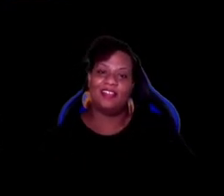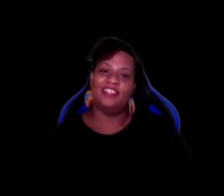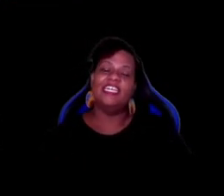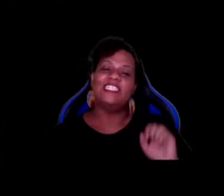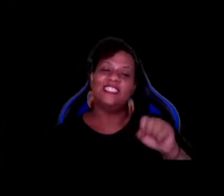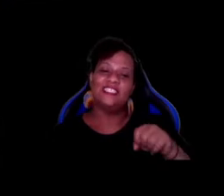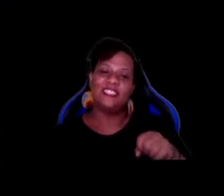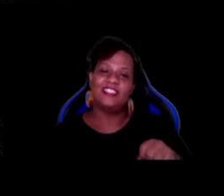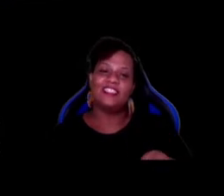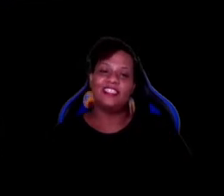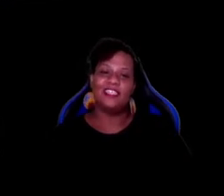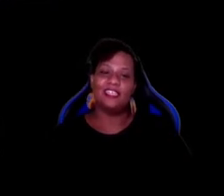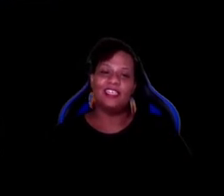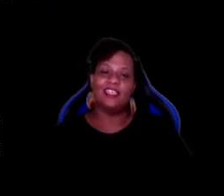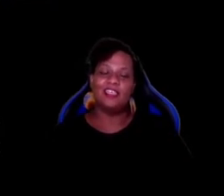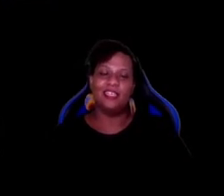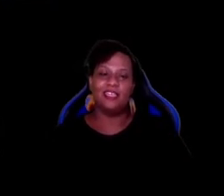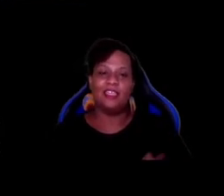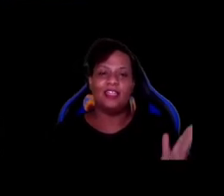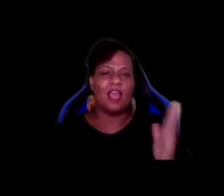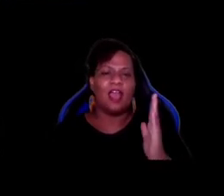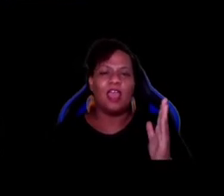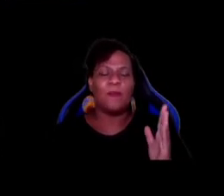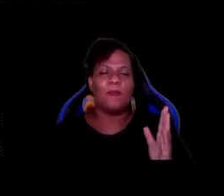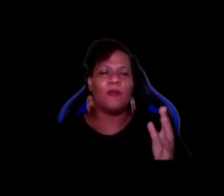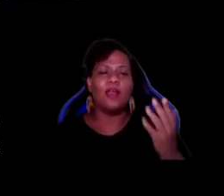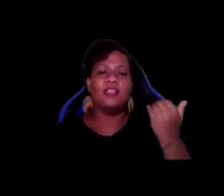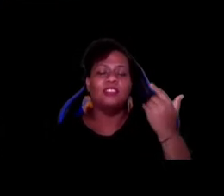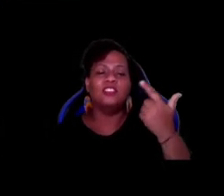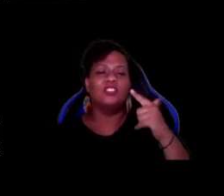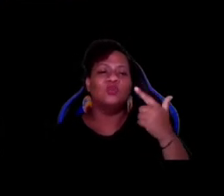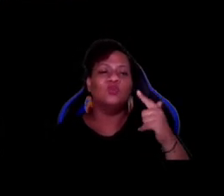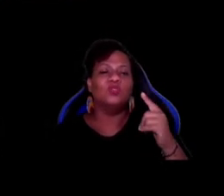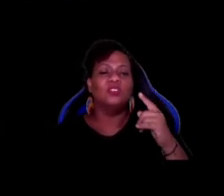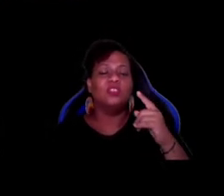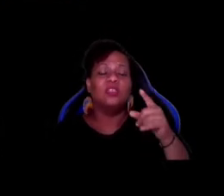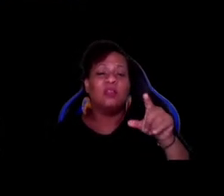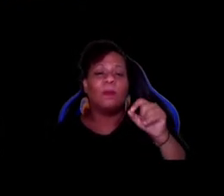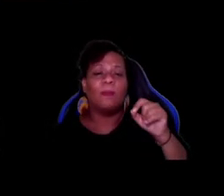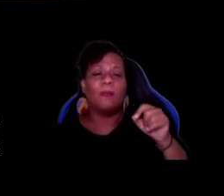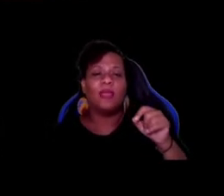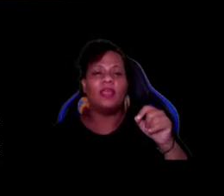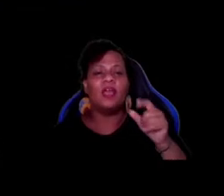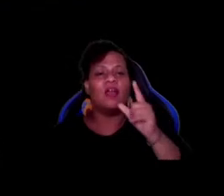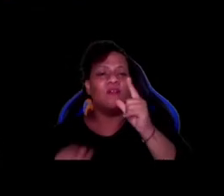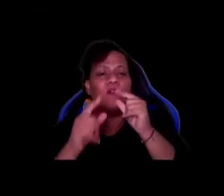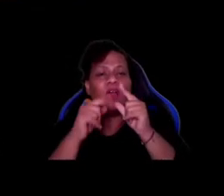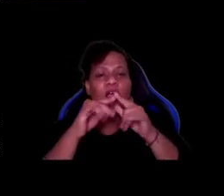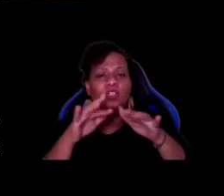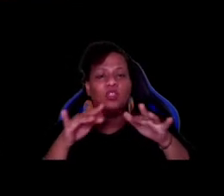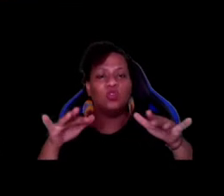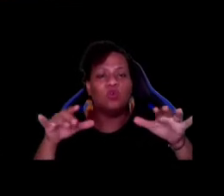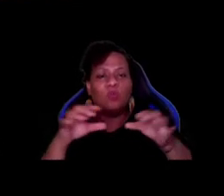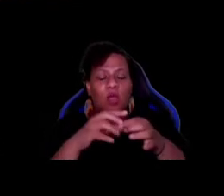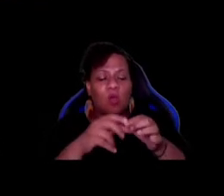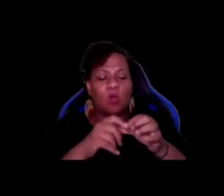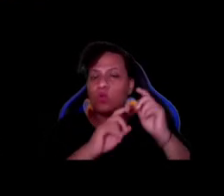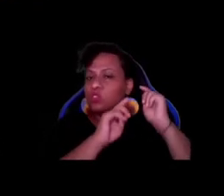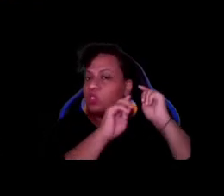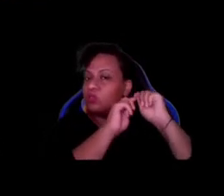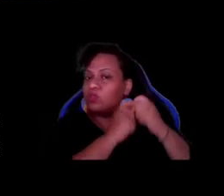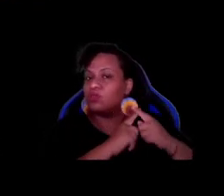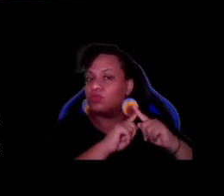Na época, a gente não tinha esses sintéticos, então eu pegava a concha do mar e, na hora que trançava os cabelos,